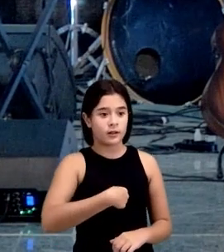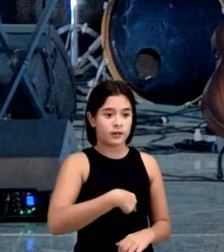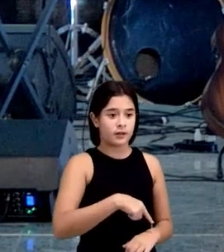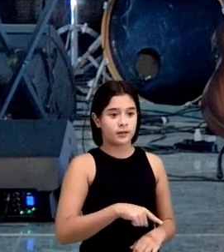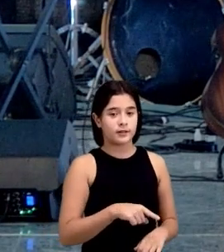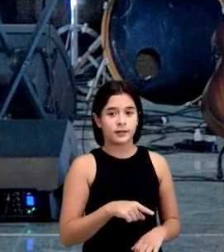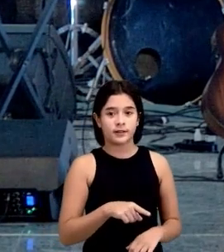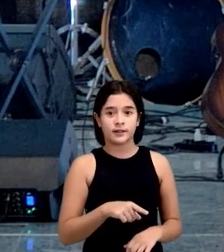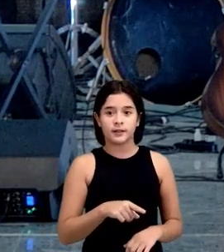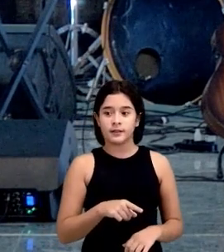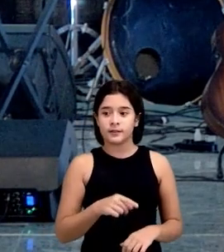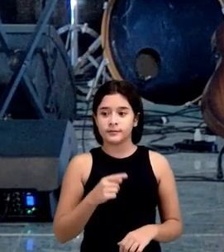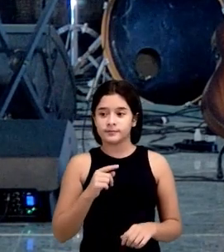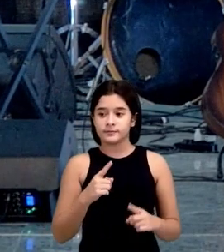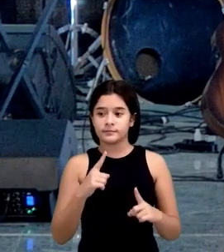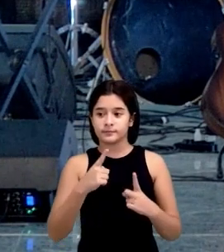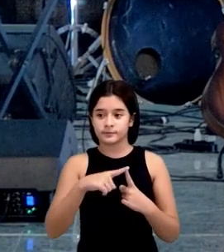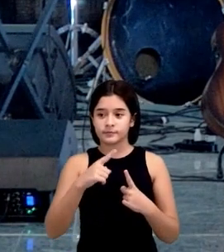mostrando a diferença.